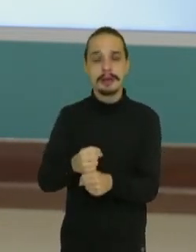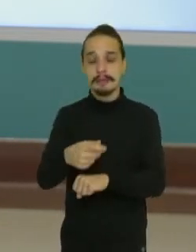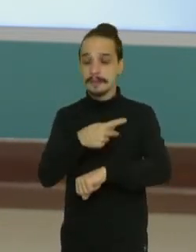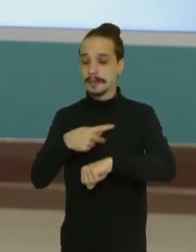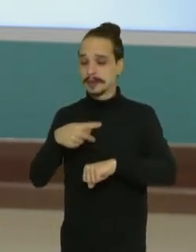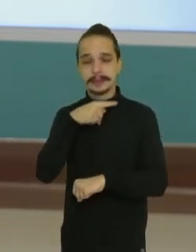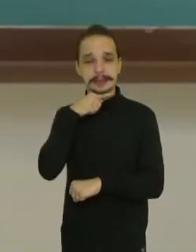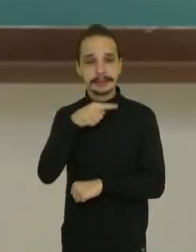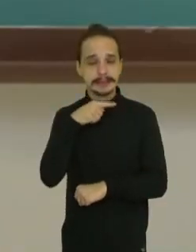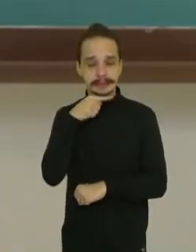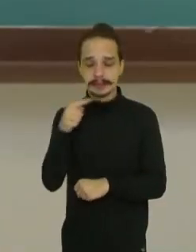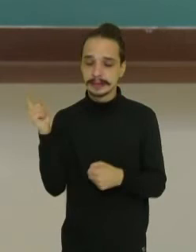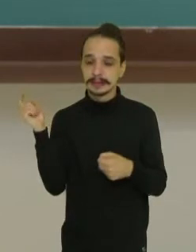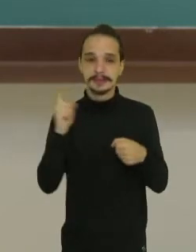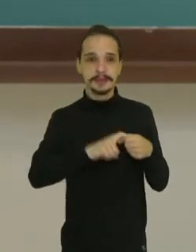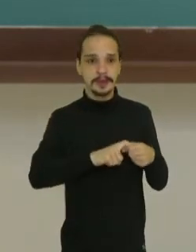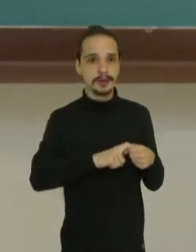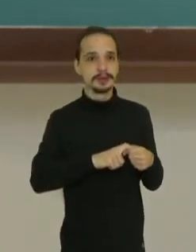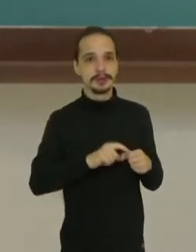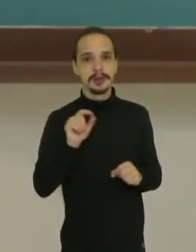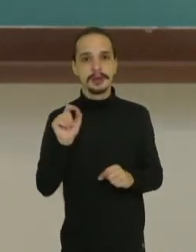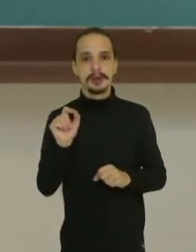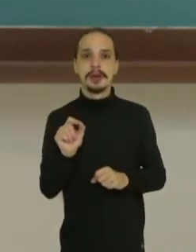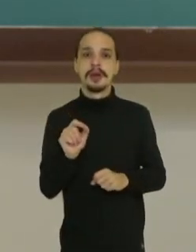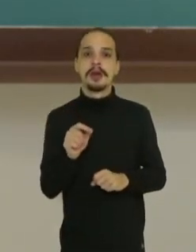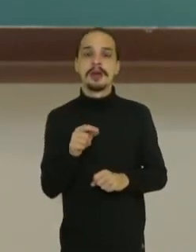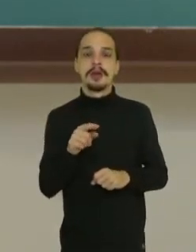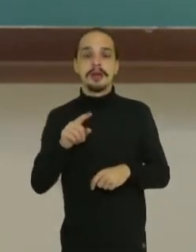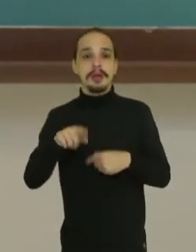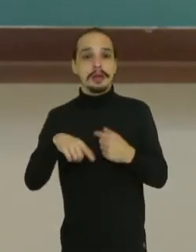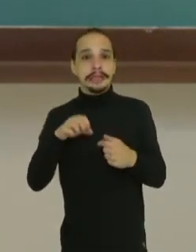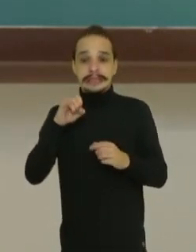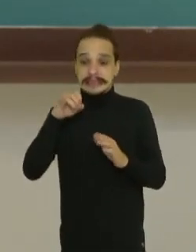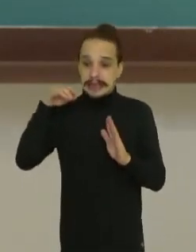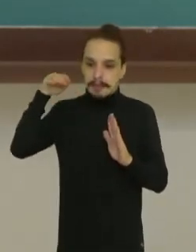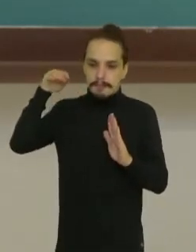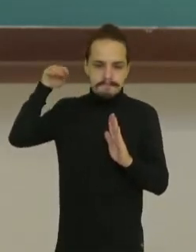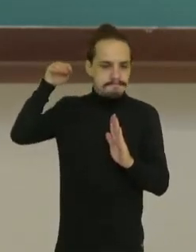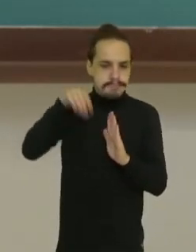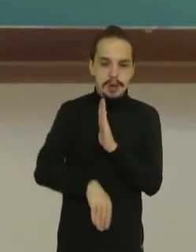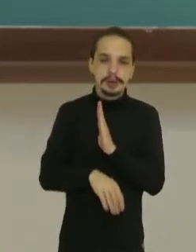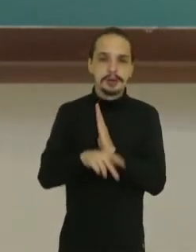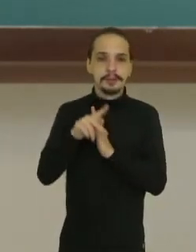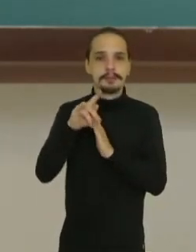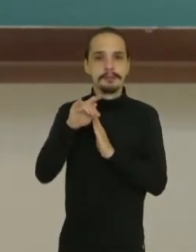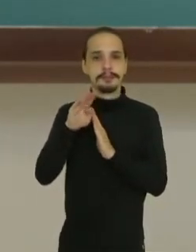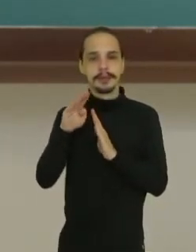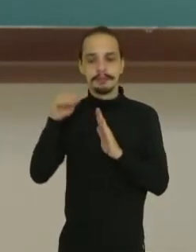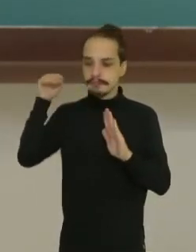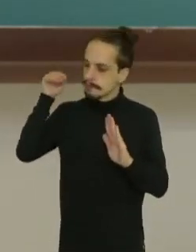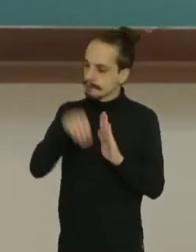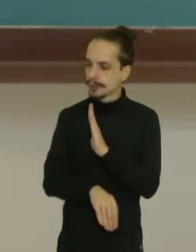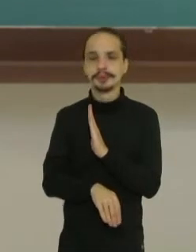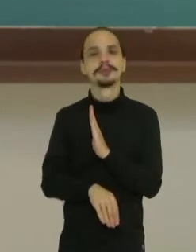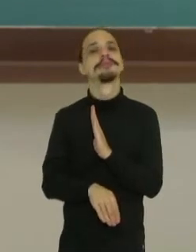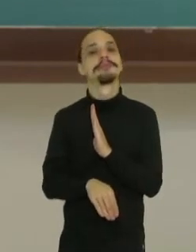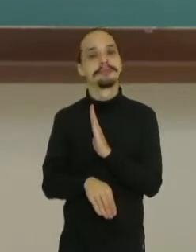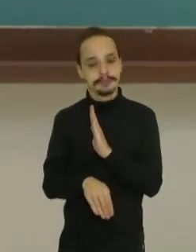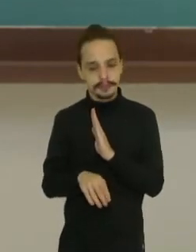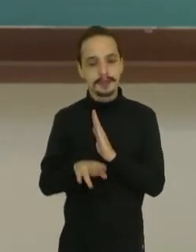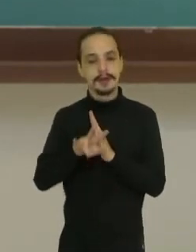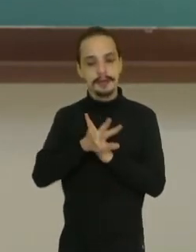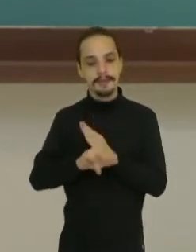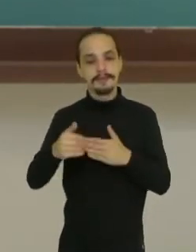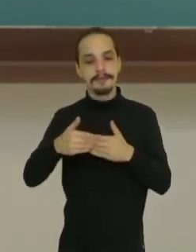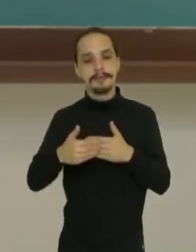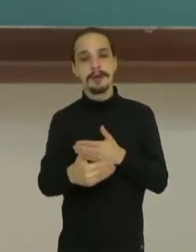se recuperar. E a outra é quando, por algum motivo, tem uma queda muito drástica no PIB. É o que provavelmente vai